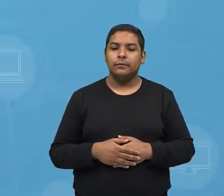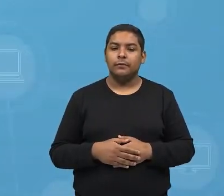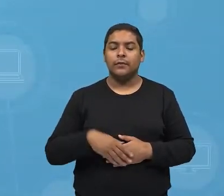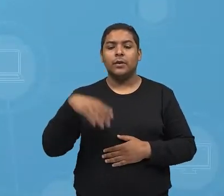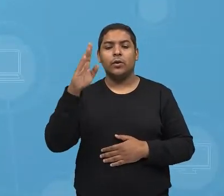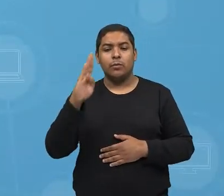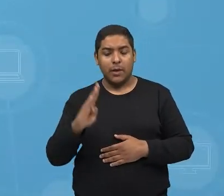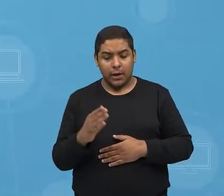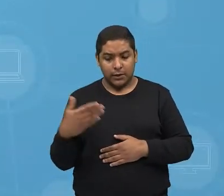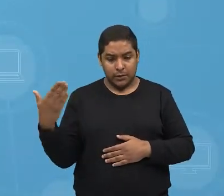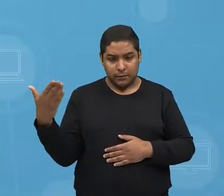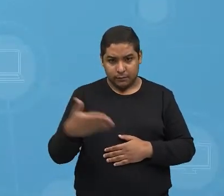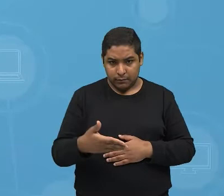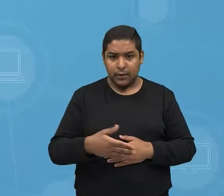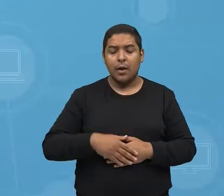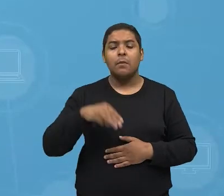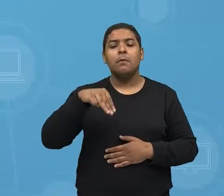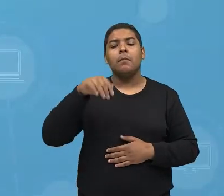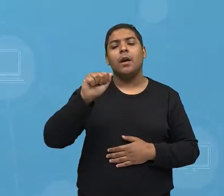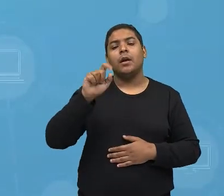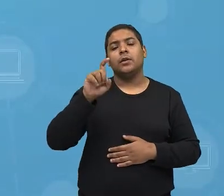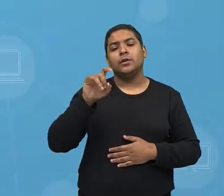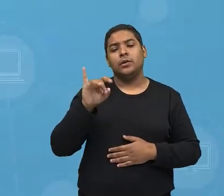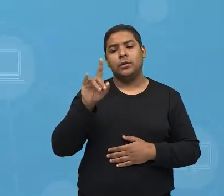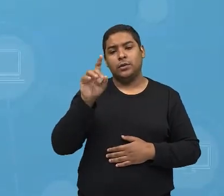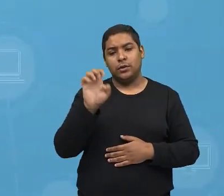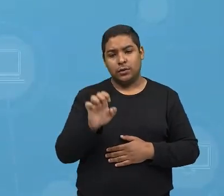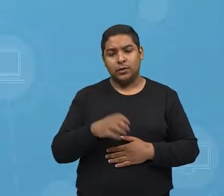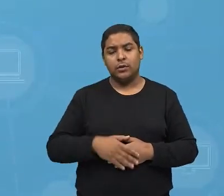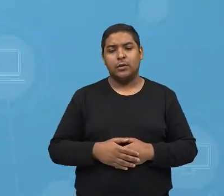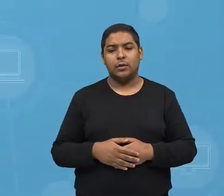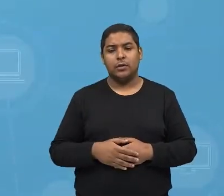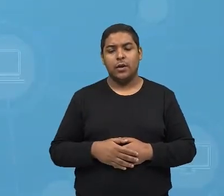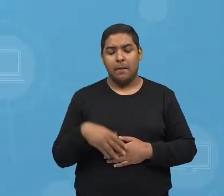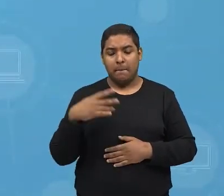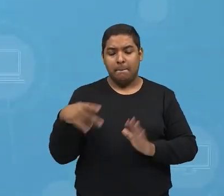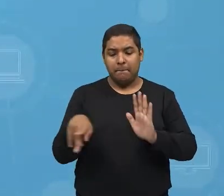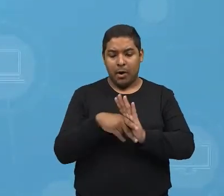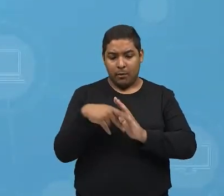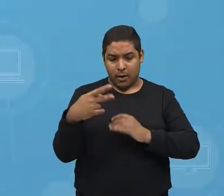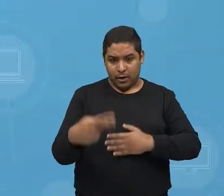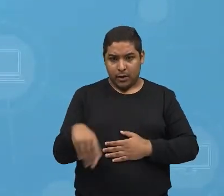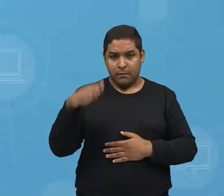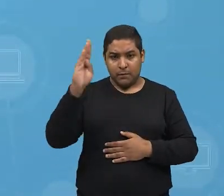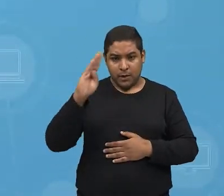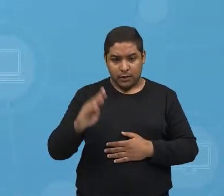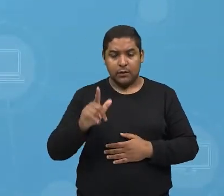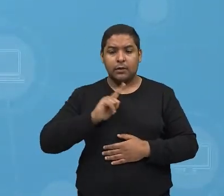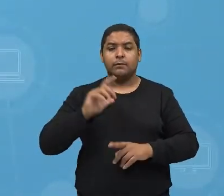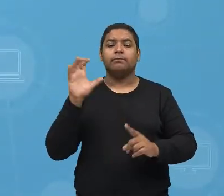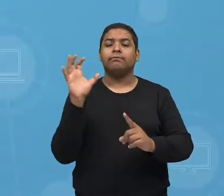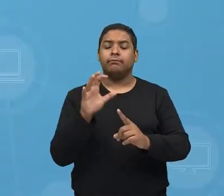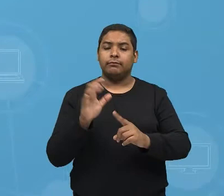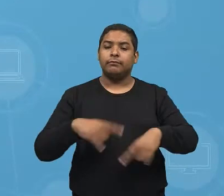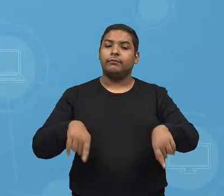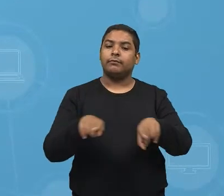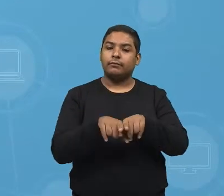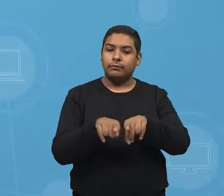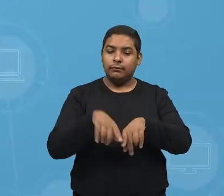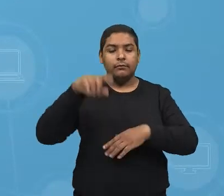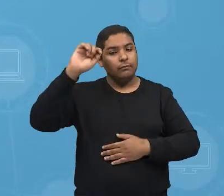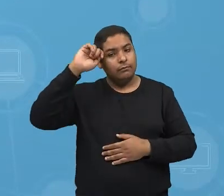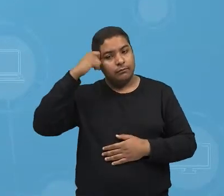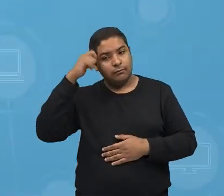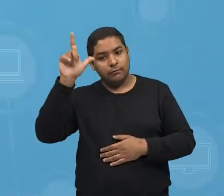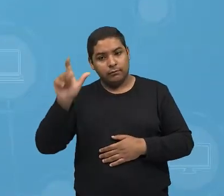Brasil, chegamos a falar do quê? Do machixe, uma dança tipicamente, né, brasileira e que teve uma influência muito forte